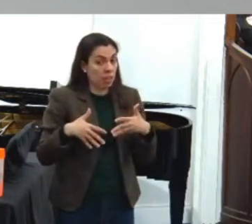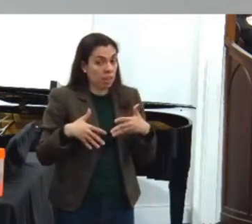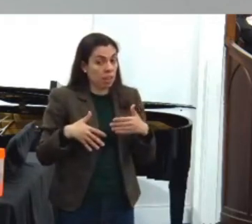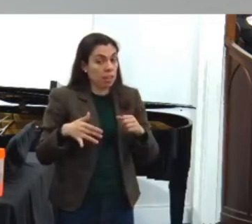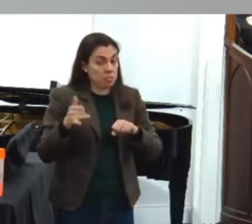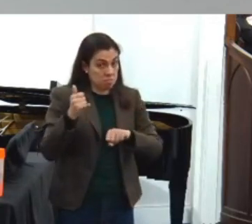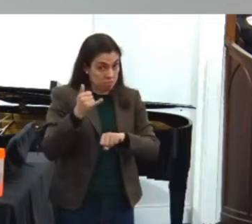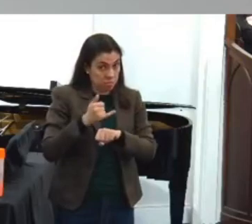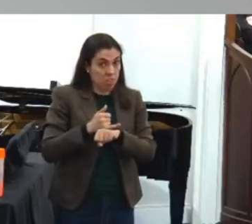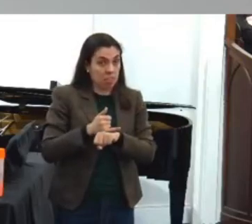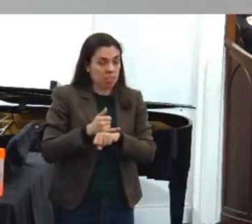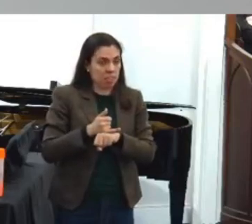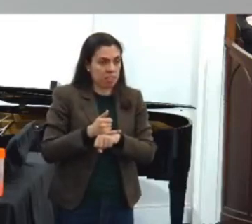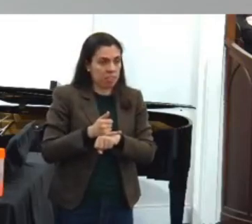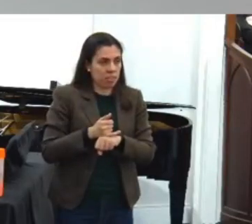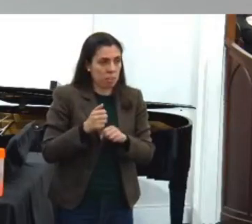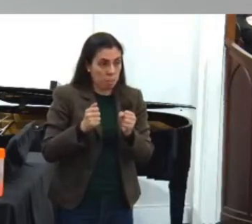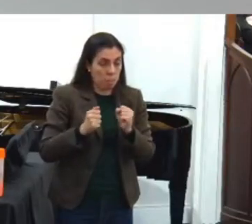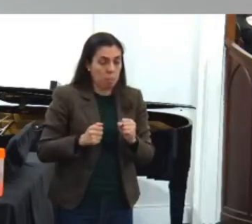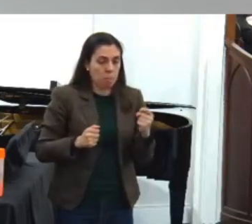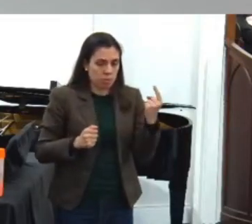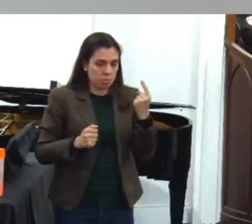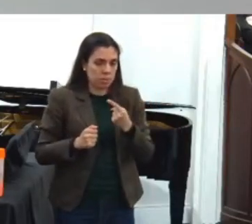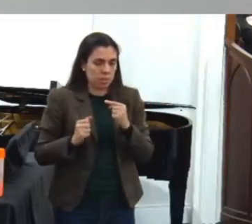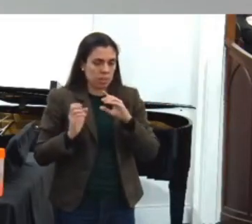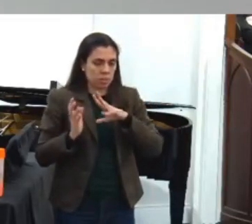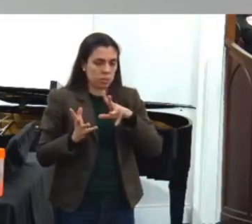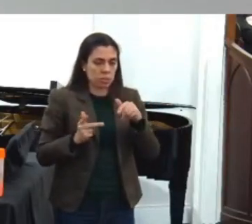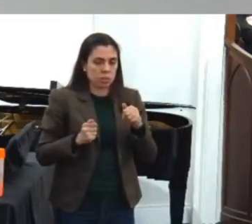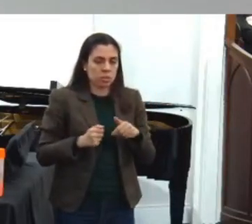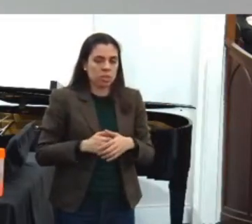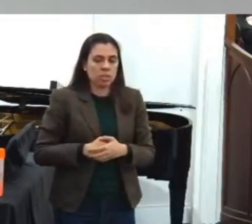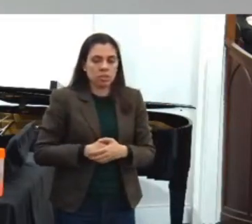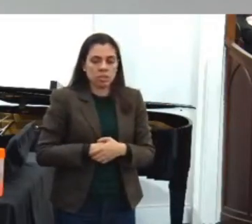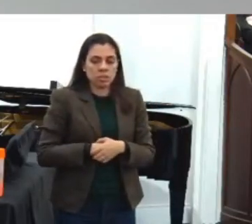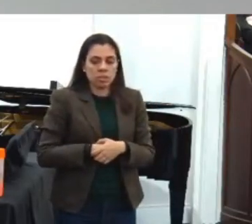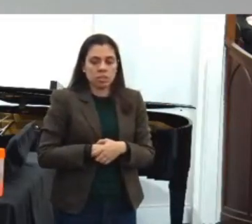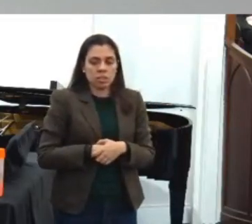a carta à sua igreja em Laodiceia.